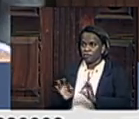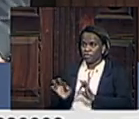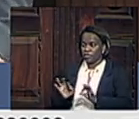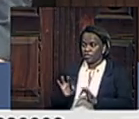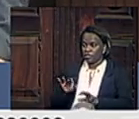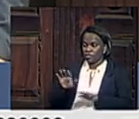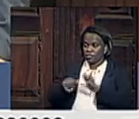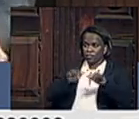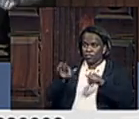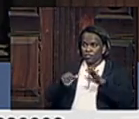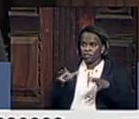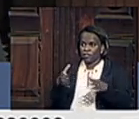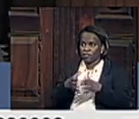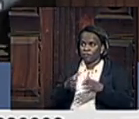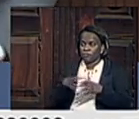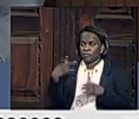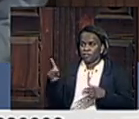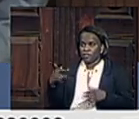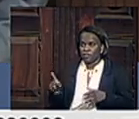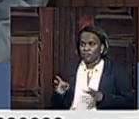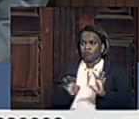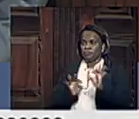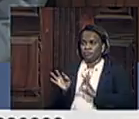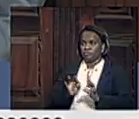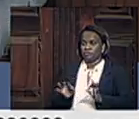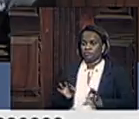do governo para que esse projeto